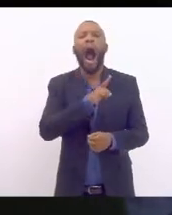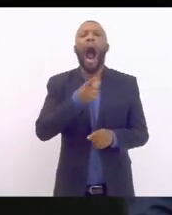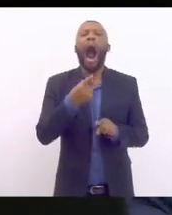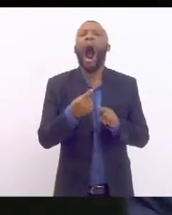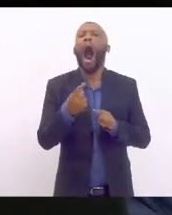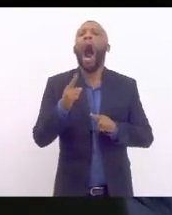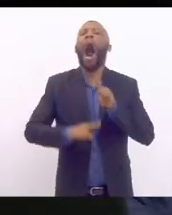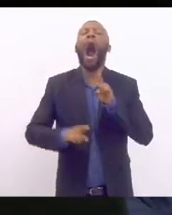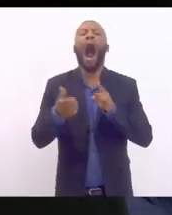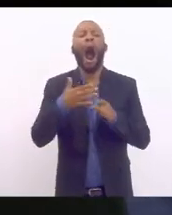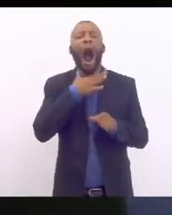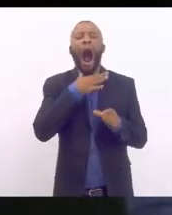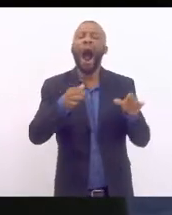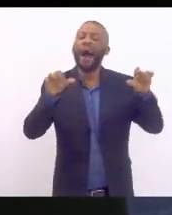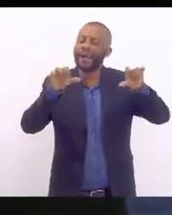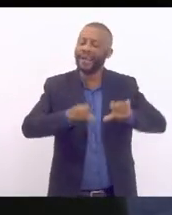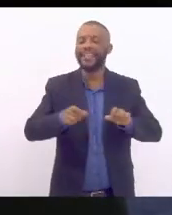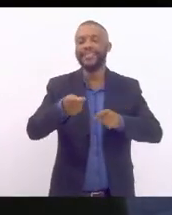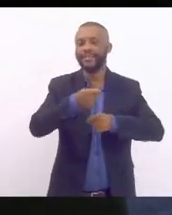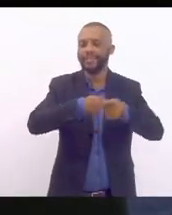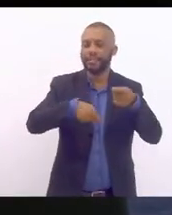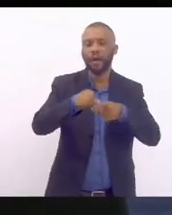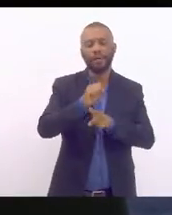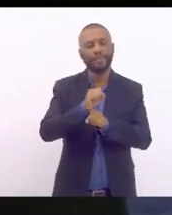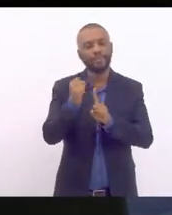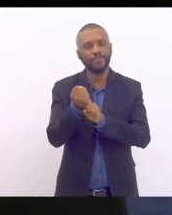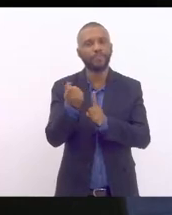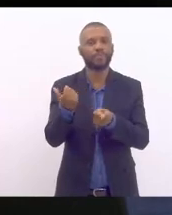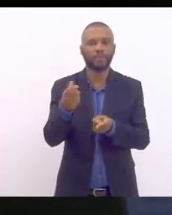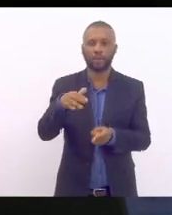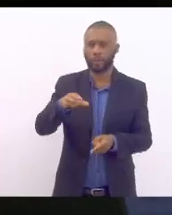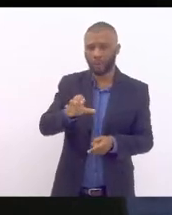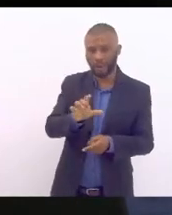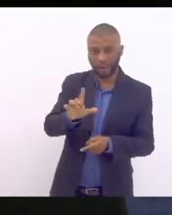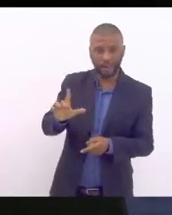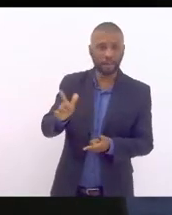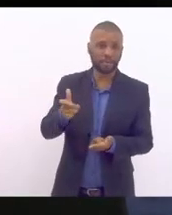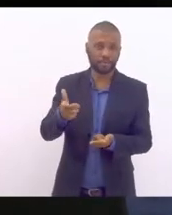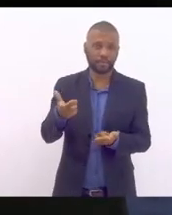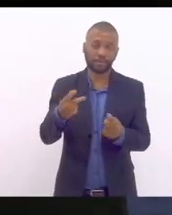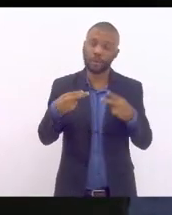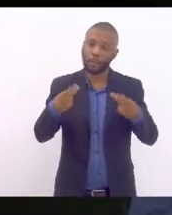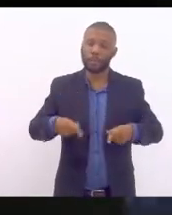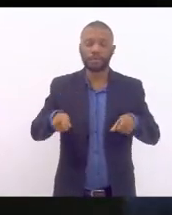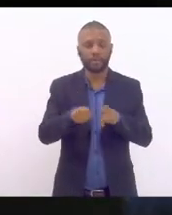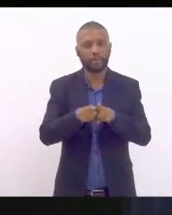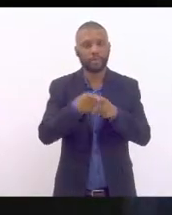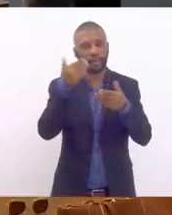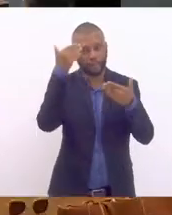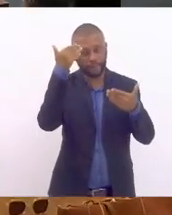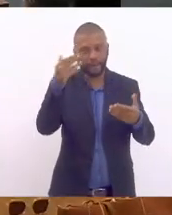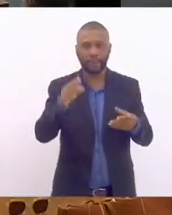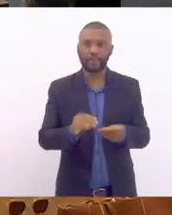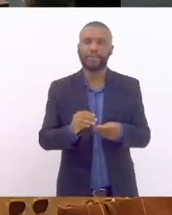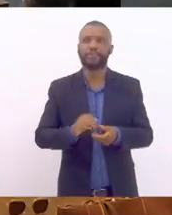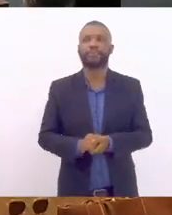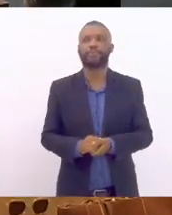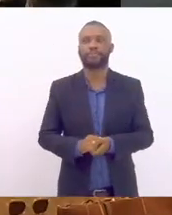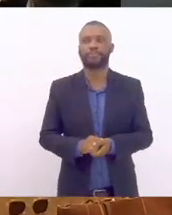essa crise que é econômica que a financeira que é moral e que é humanitária também obrigada